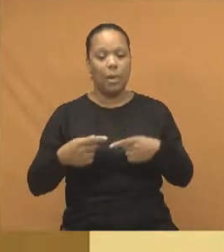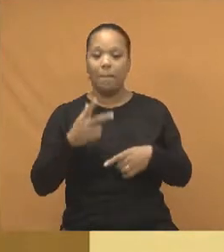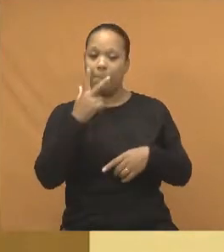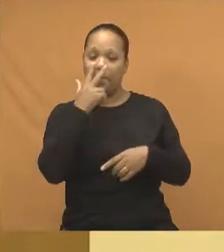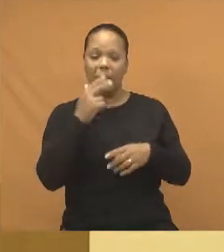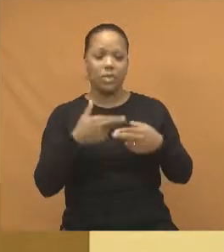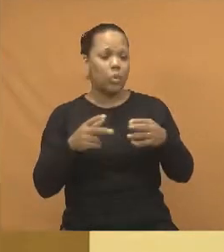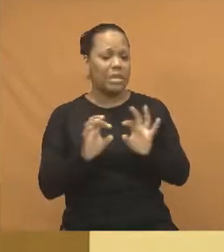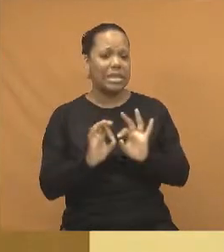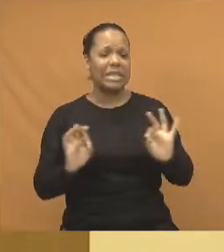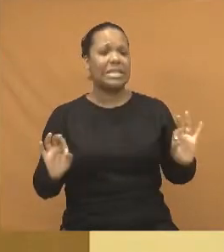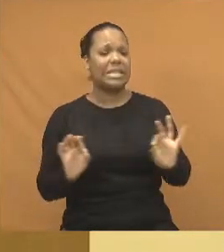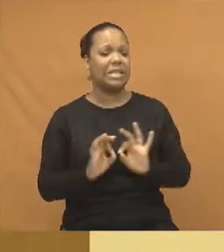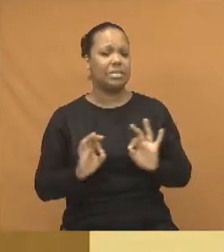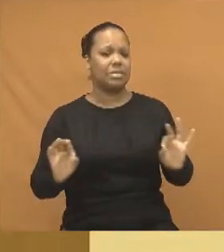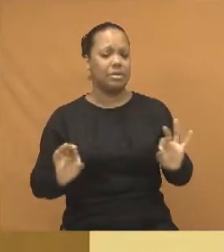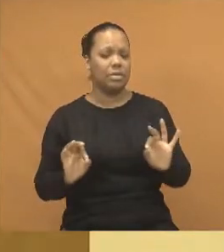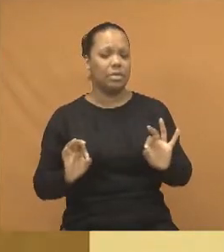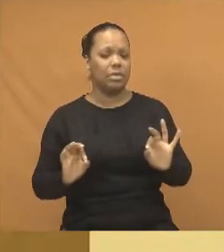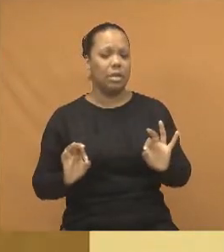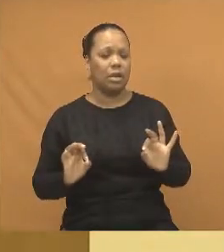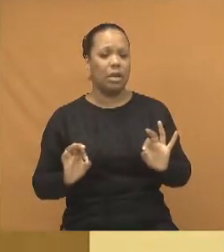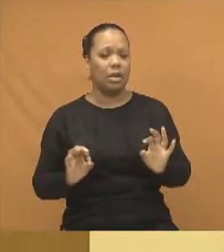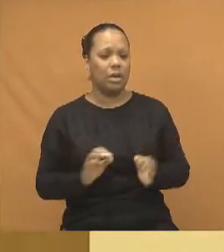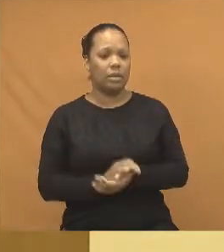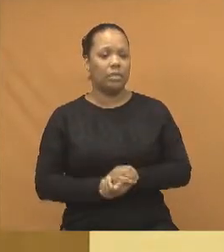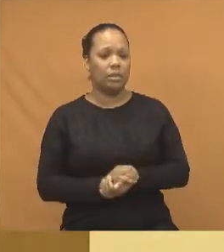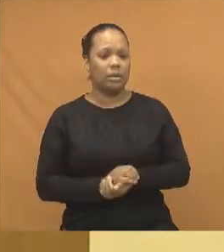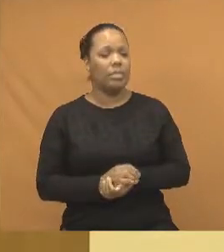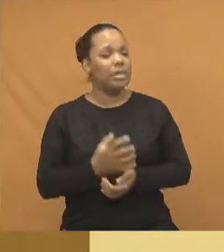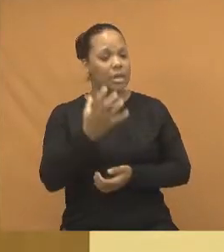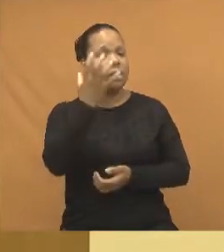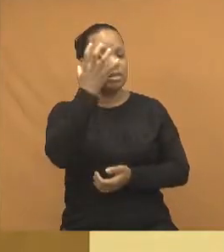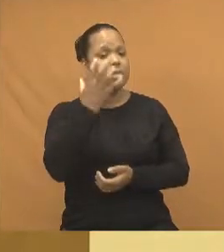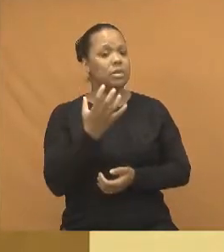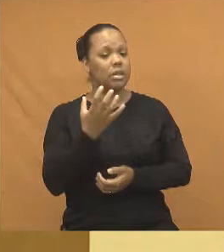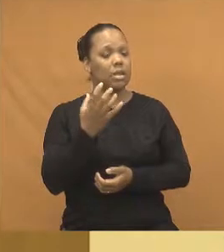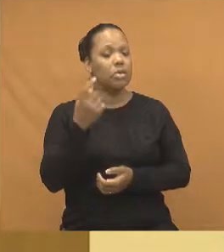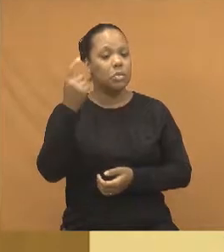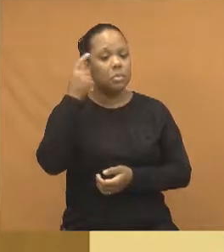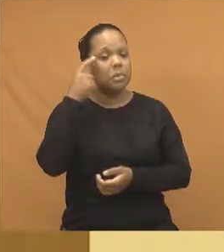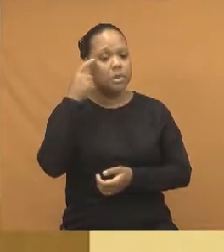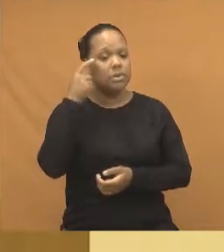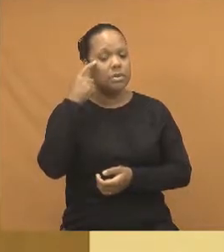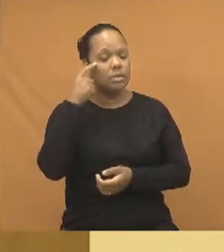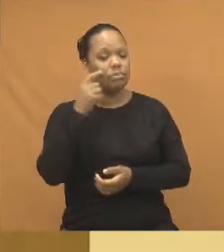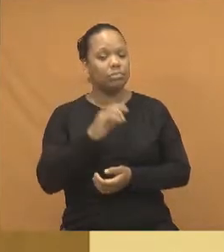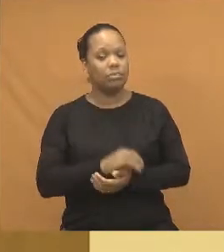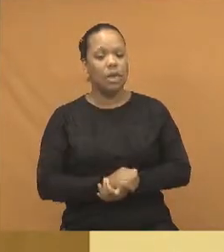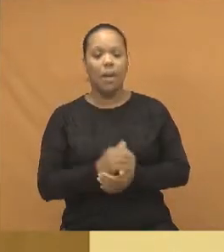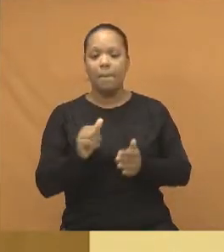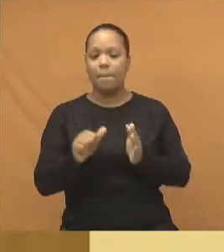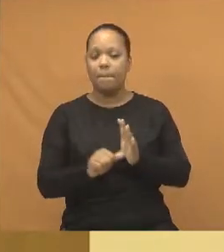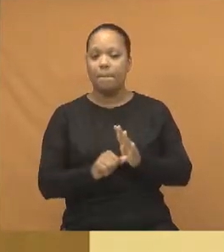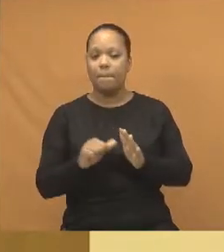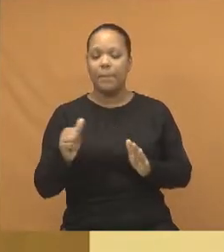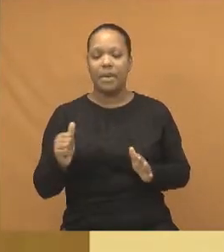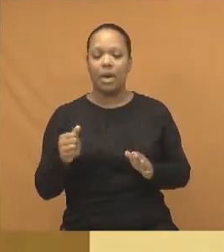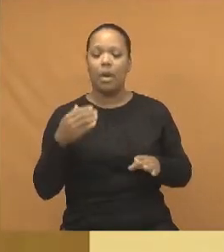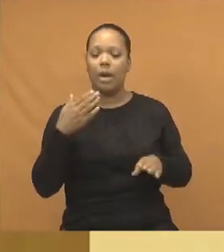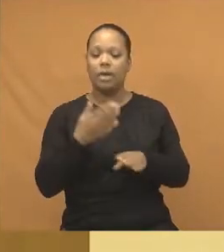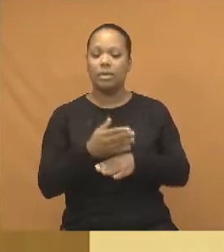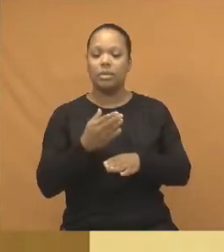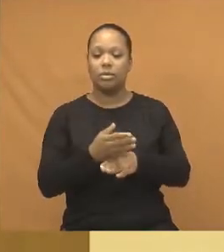relativamente simples, mas é bastante complexa, depender do enfoque que a gente dá para ela, né? Primeiro que o